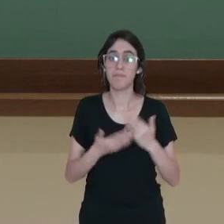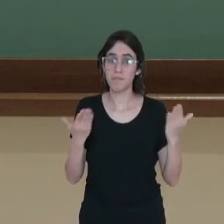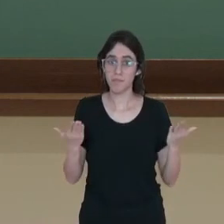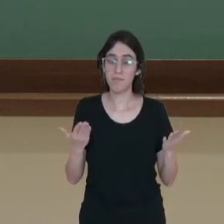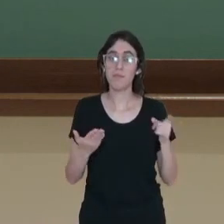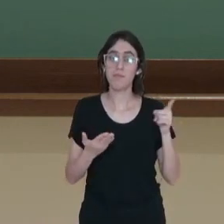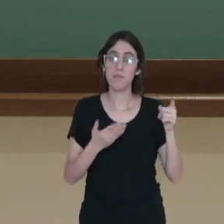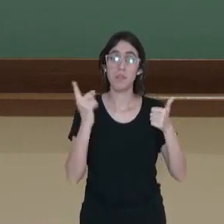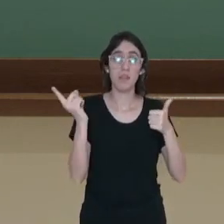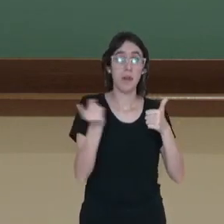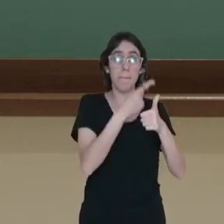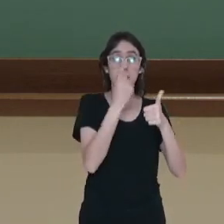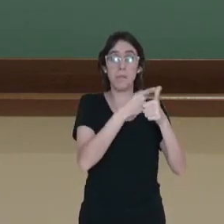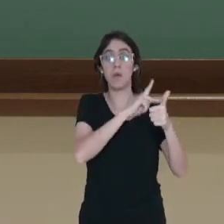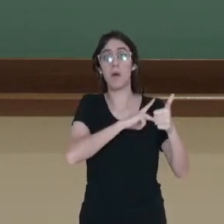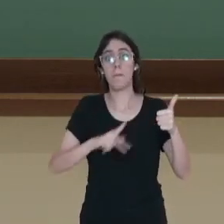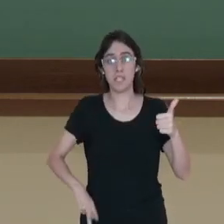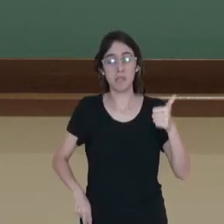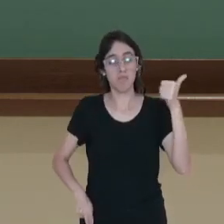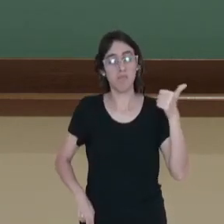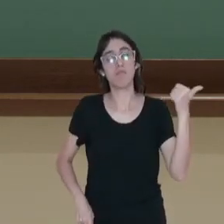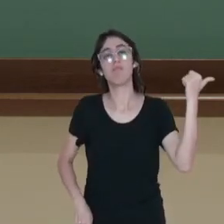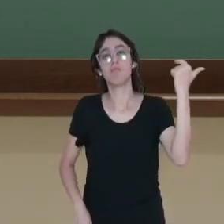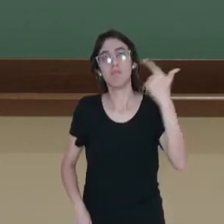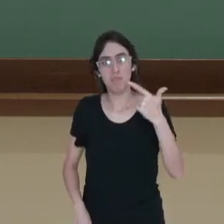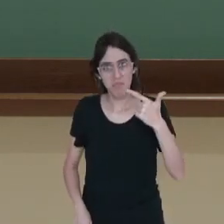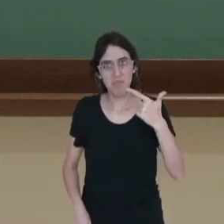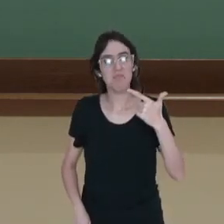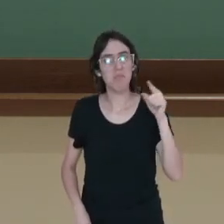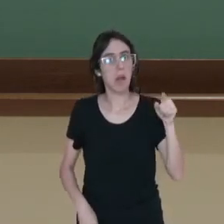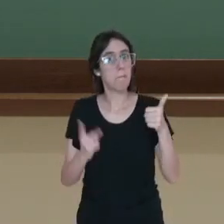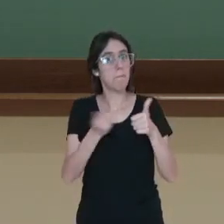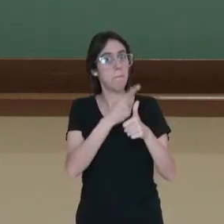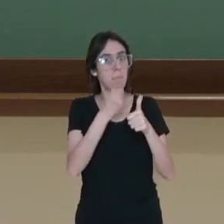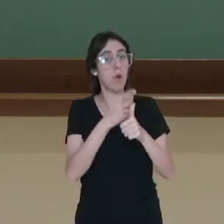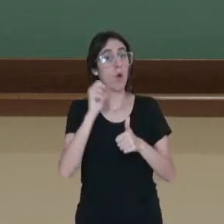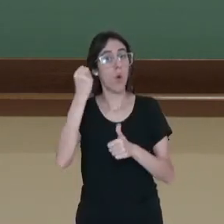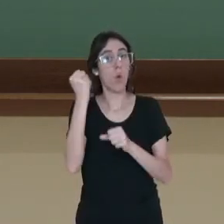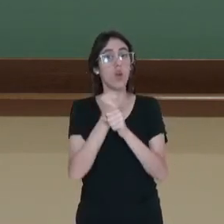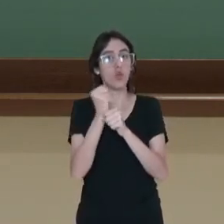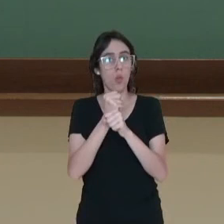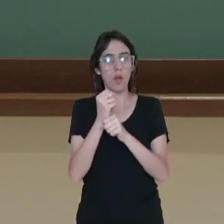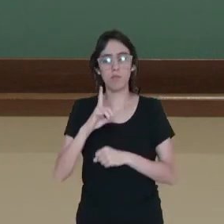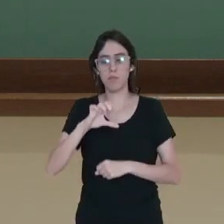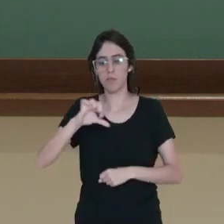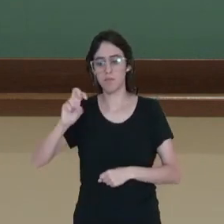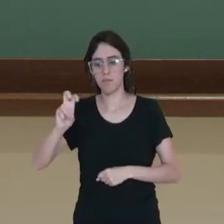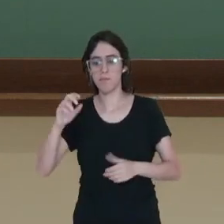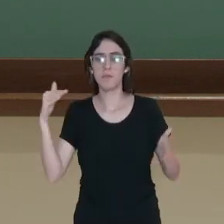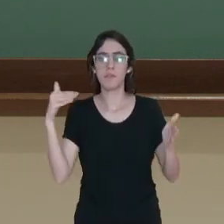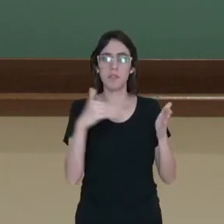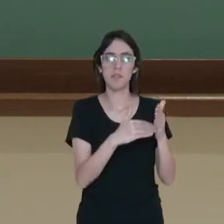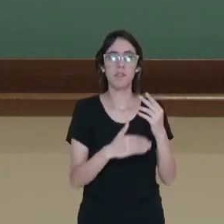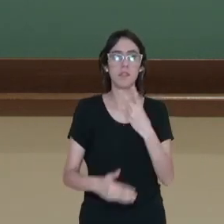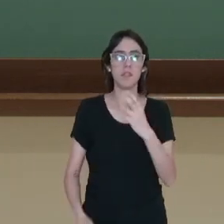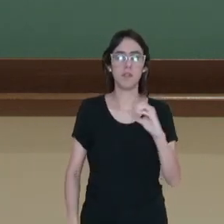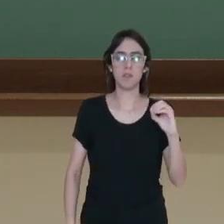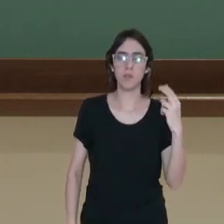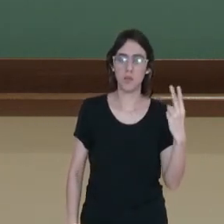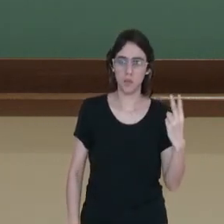presidente reeleito do Brasil, Fernando Henrique Cardoso, governou aí por 8 anos, entre 1995 e